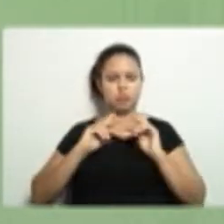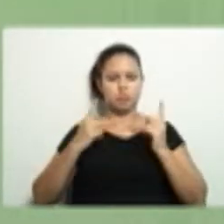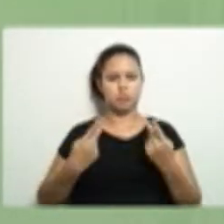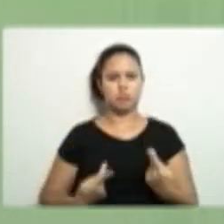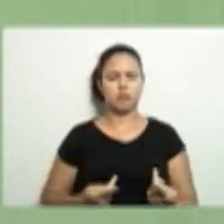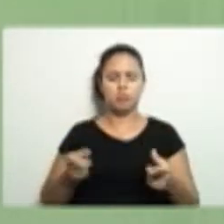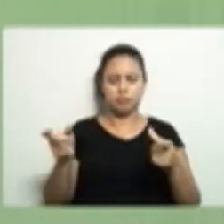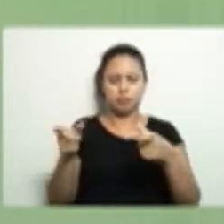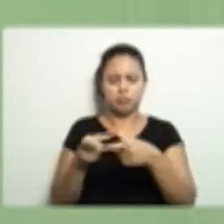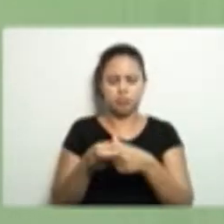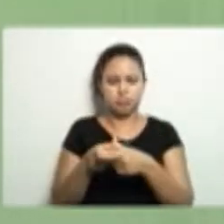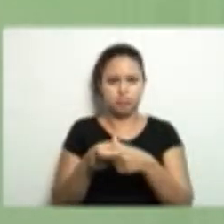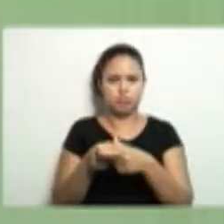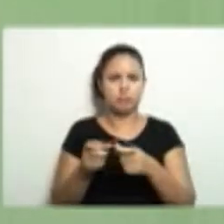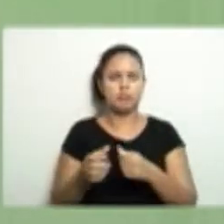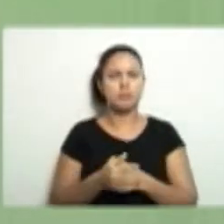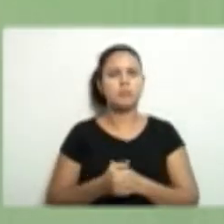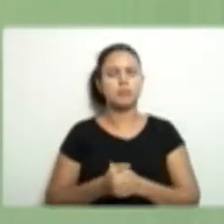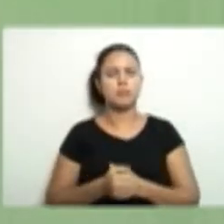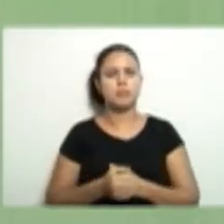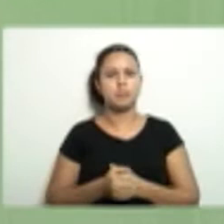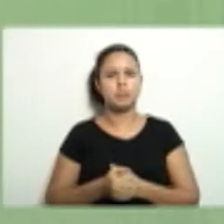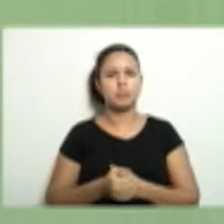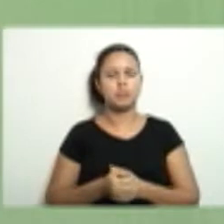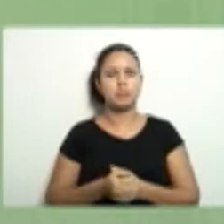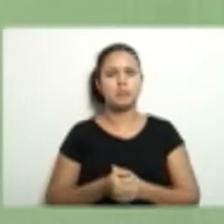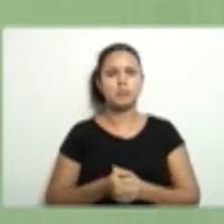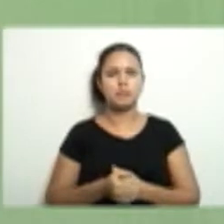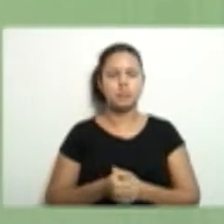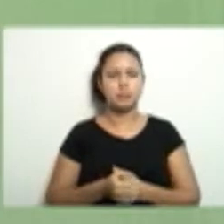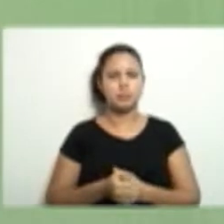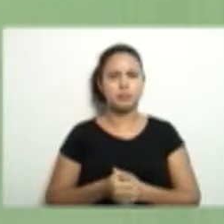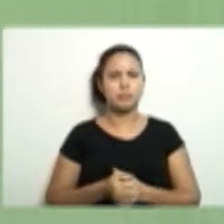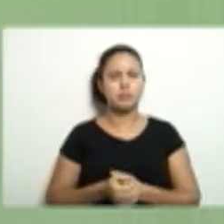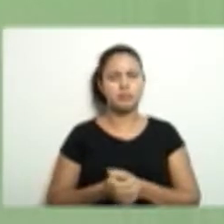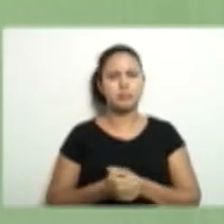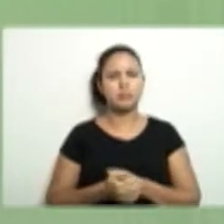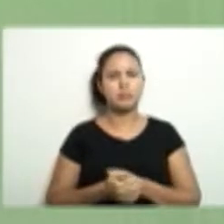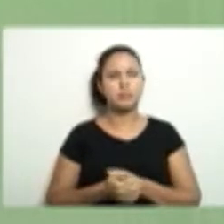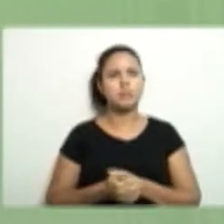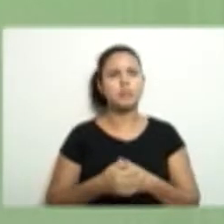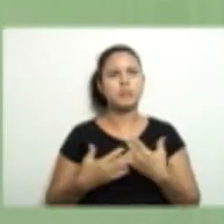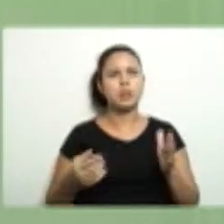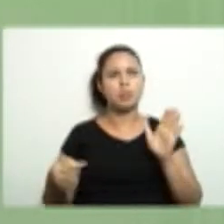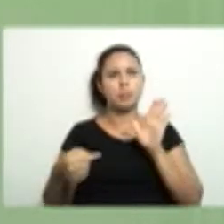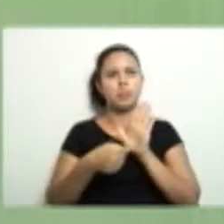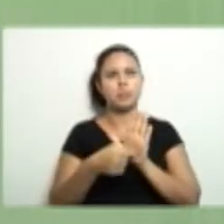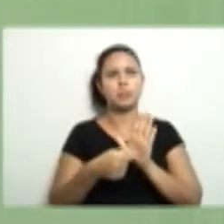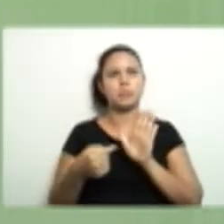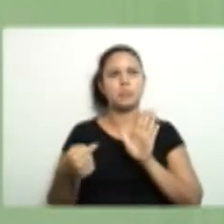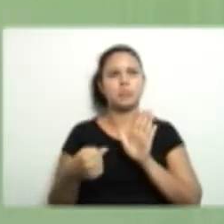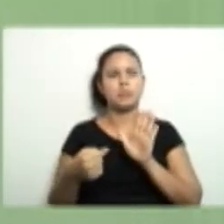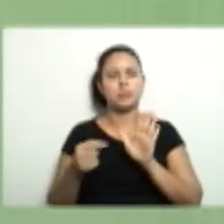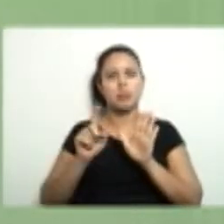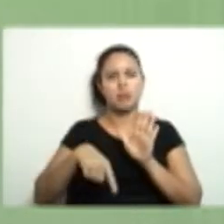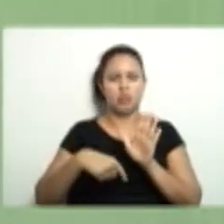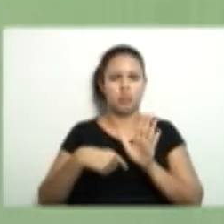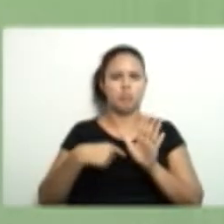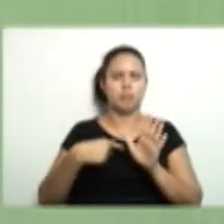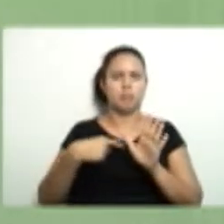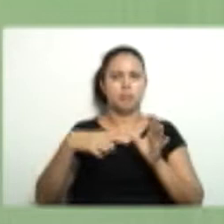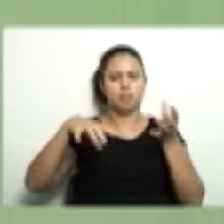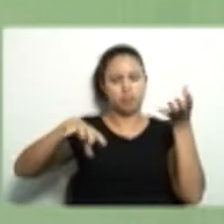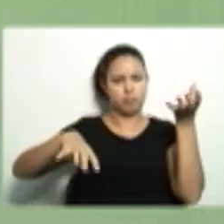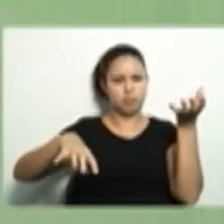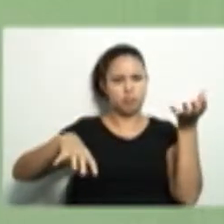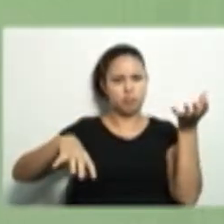ponto aqui, meu pincel está um pouquinho desincronizado com a tela, esse ponto aqui, que é Brasília. Fora